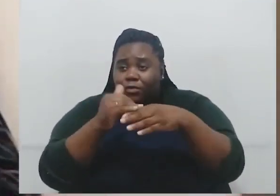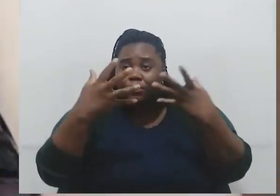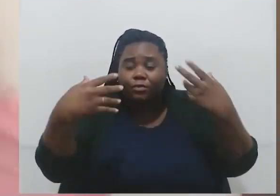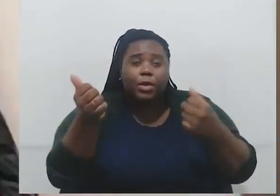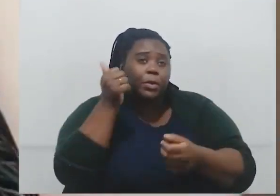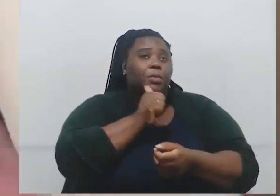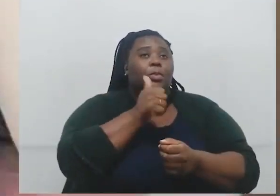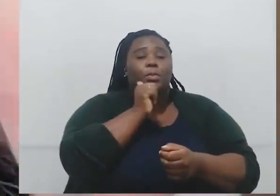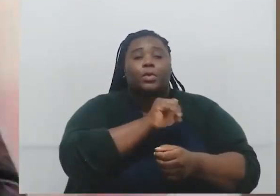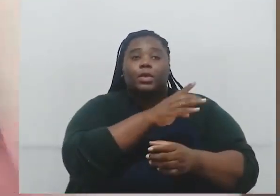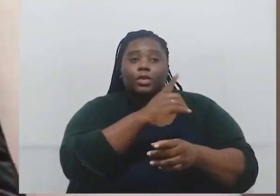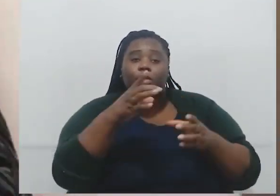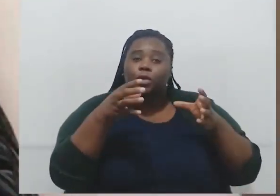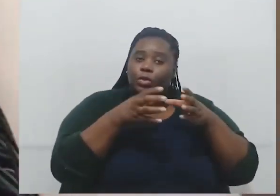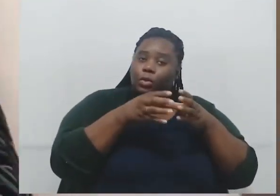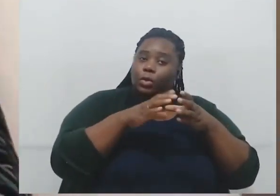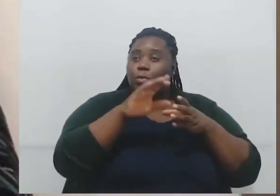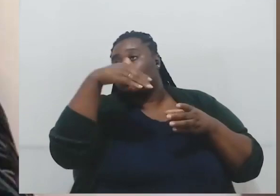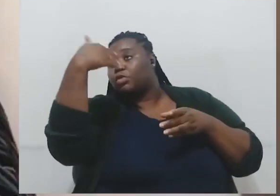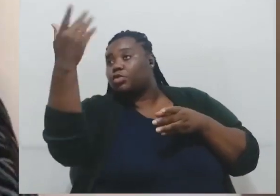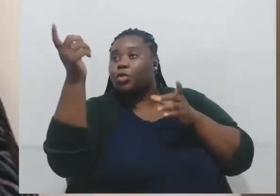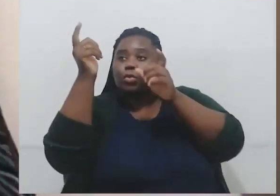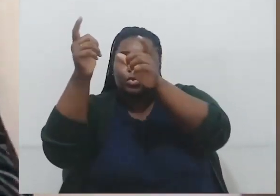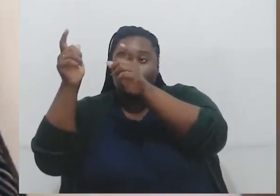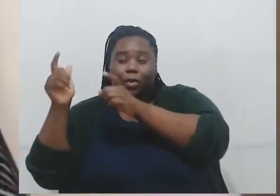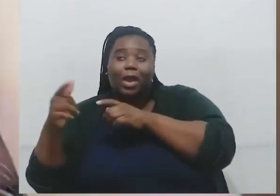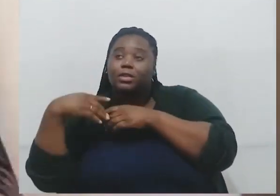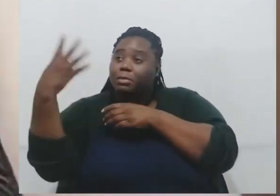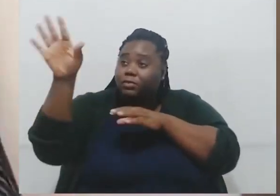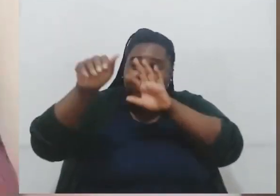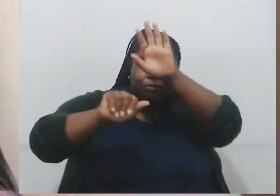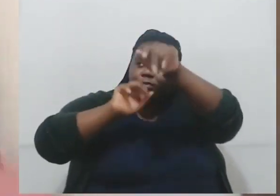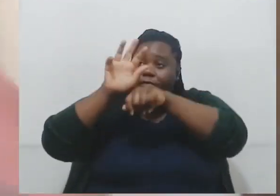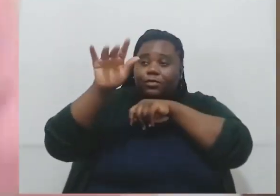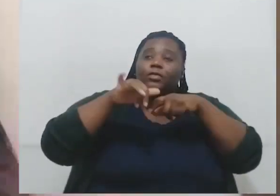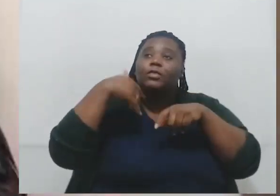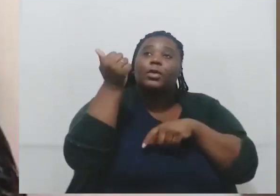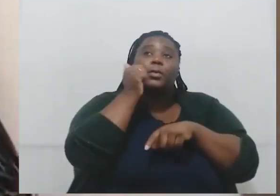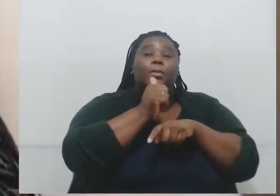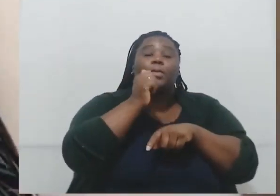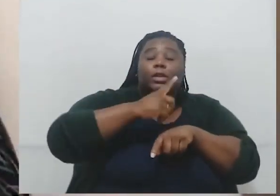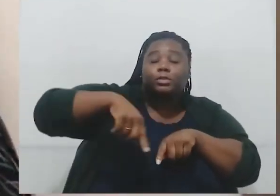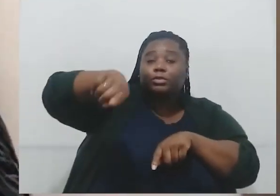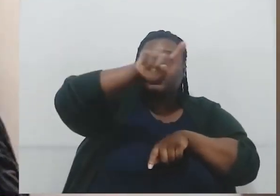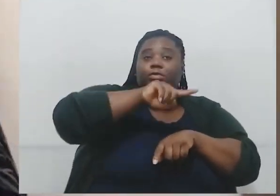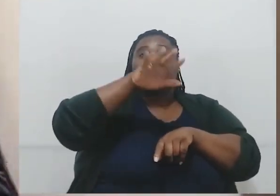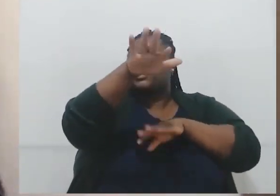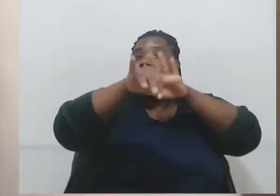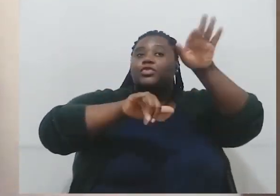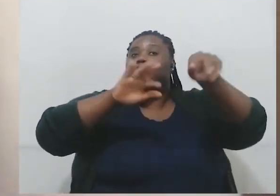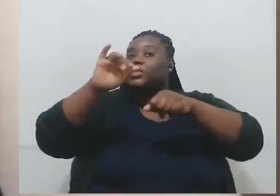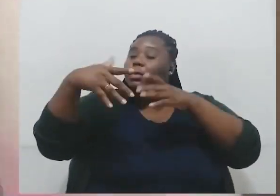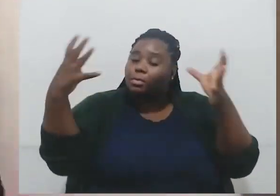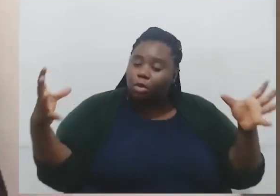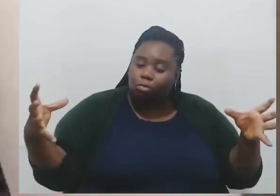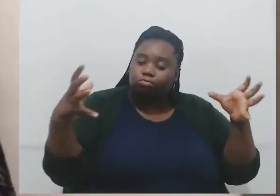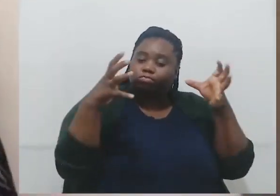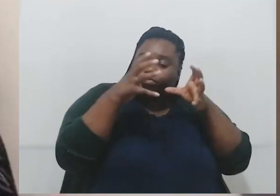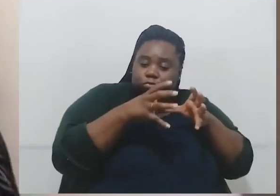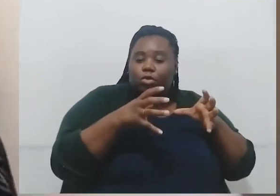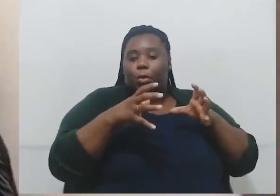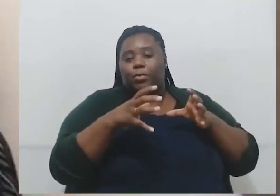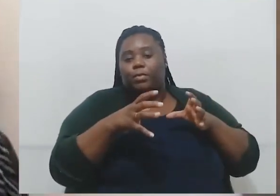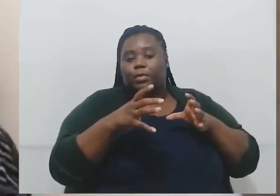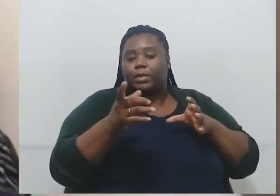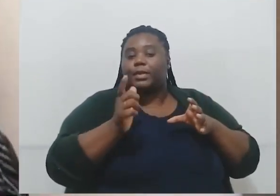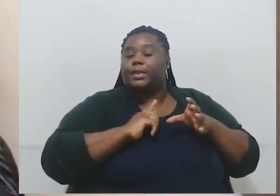também, mulheres que a gente foi chamando, e formamos um grupo que tem pesquisado muito. Eu, mais uma vez,